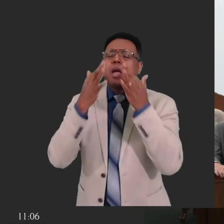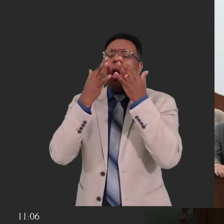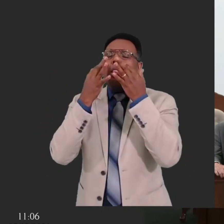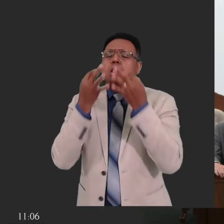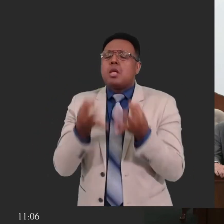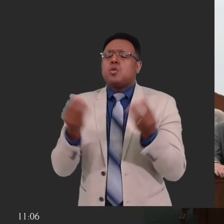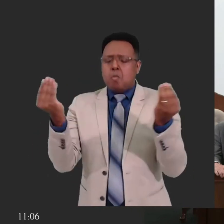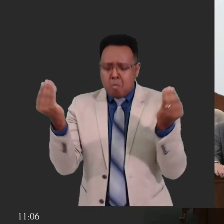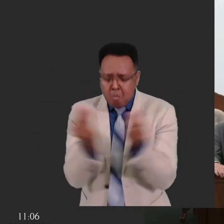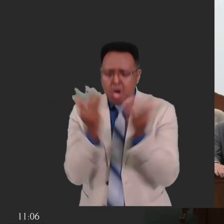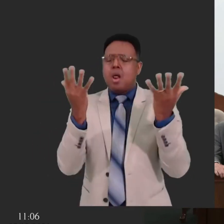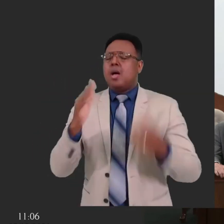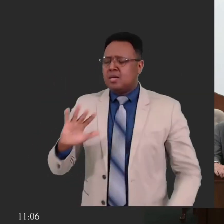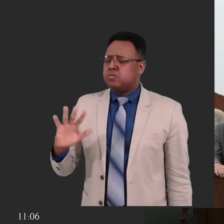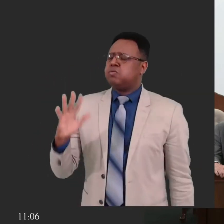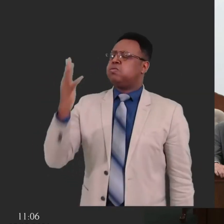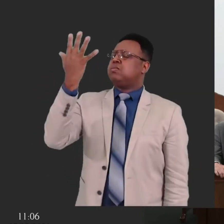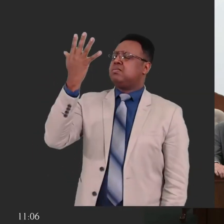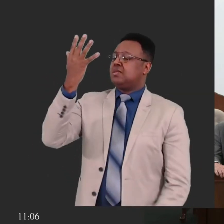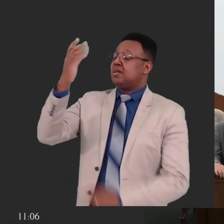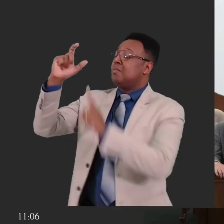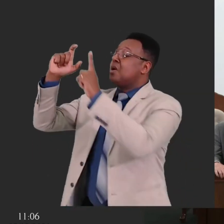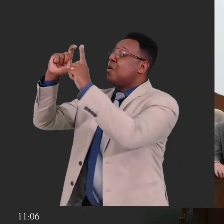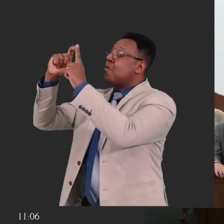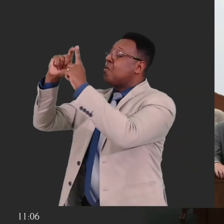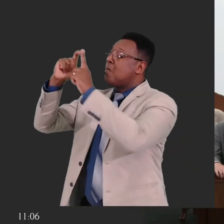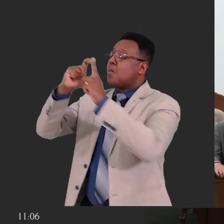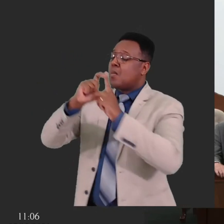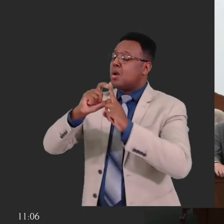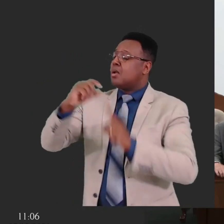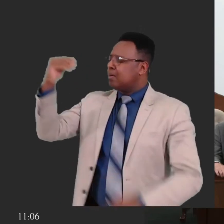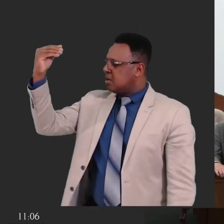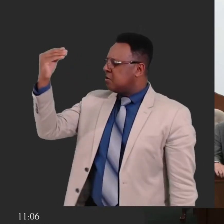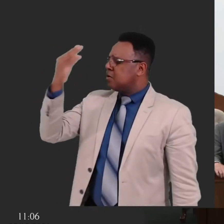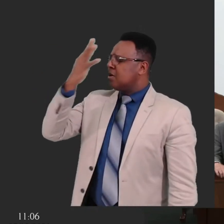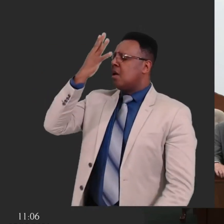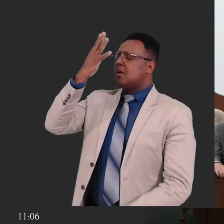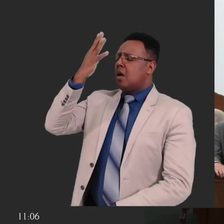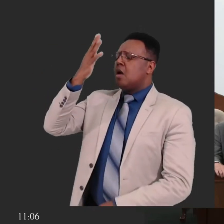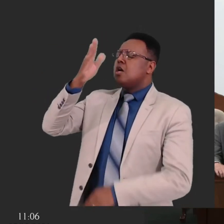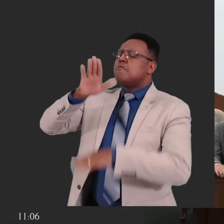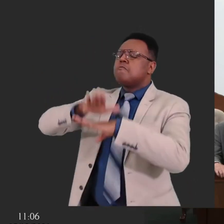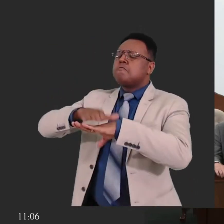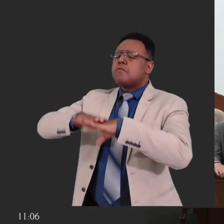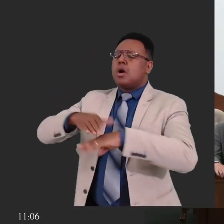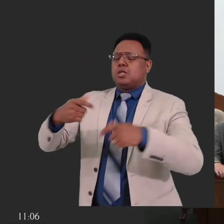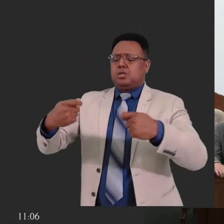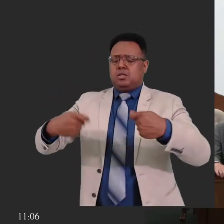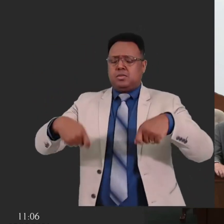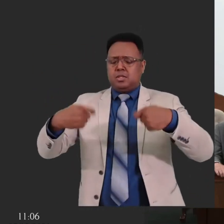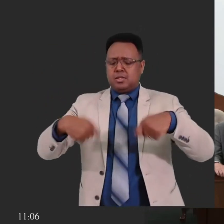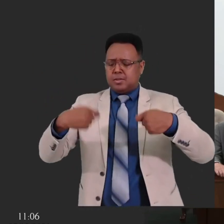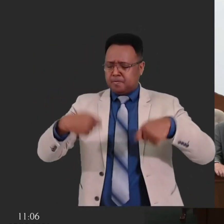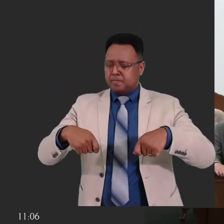a tua palavra vem e faz aquilo que apraz aos teus olhos e não tornará para ti vazia.